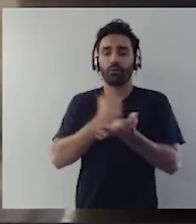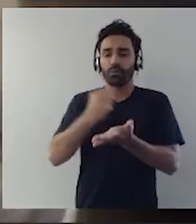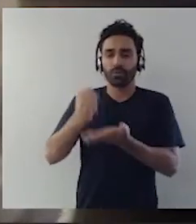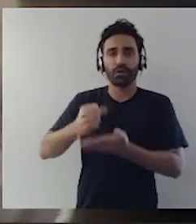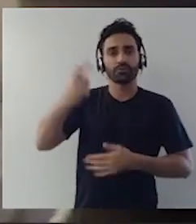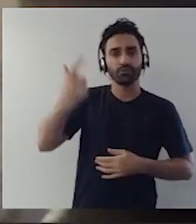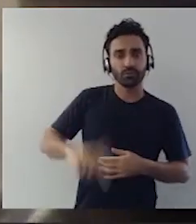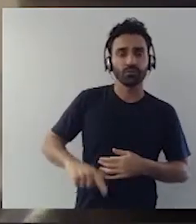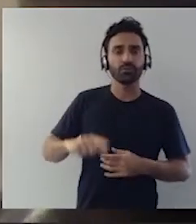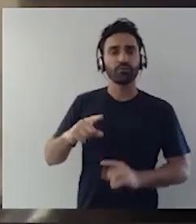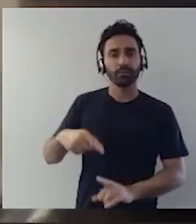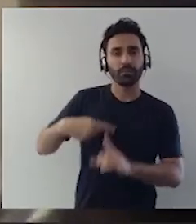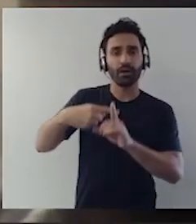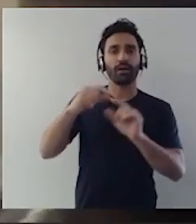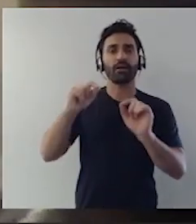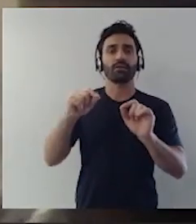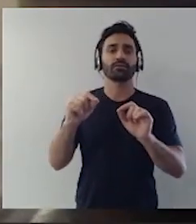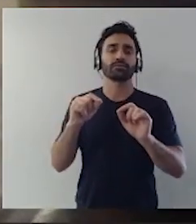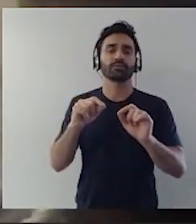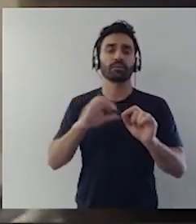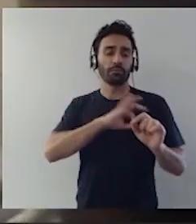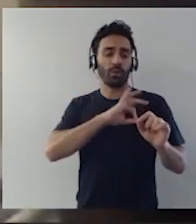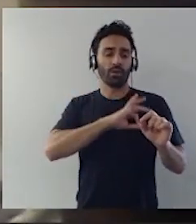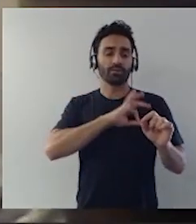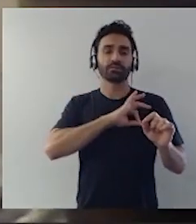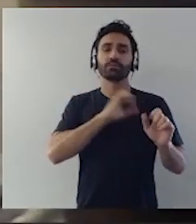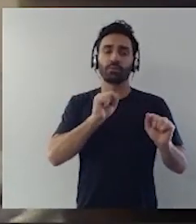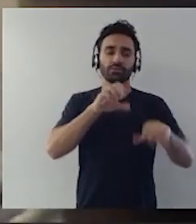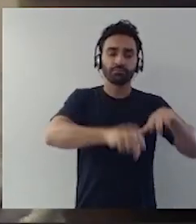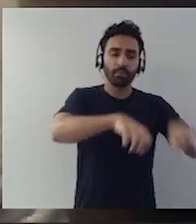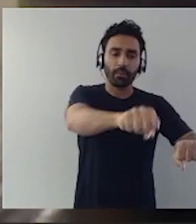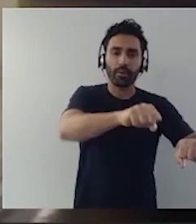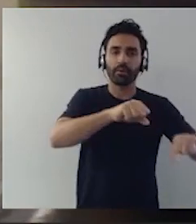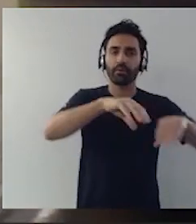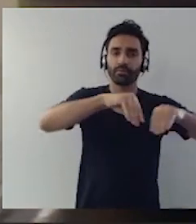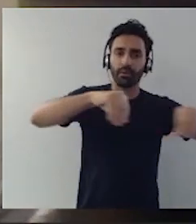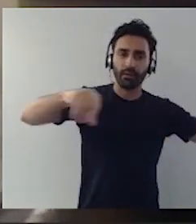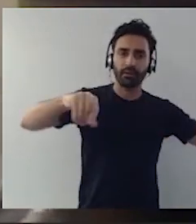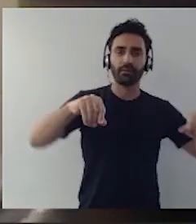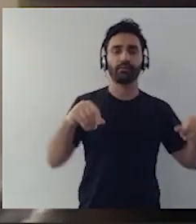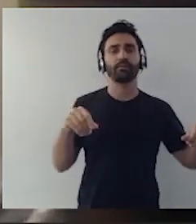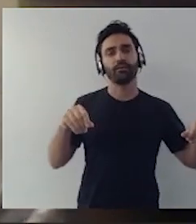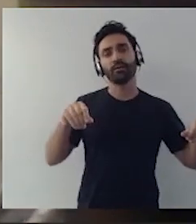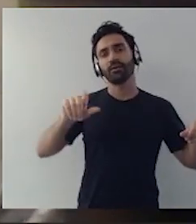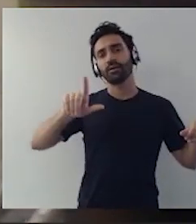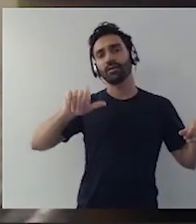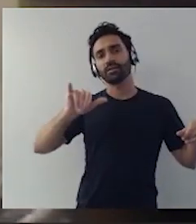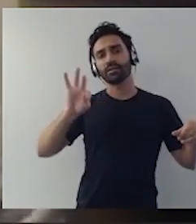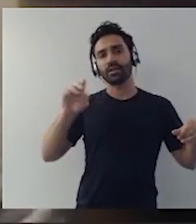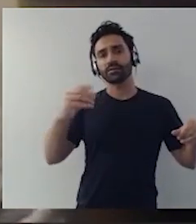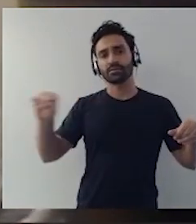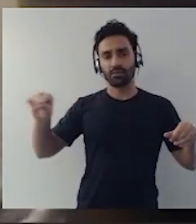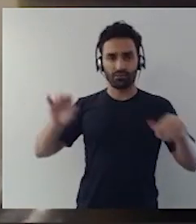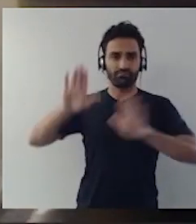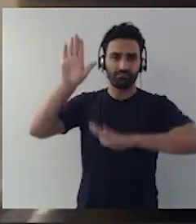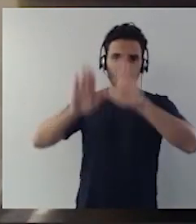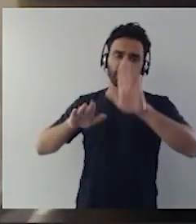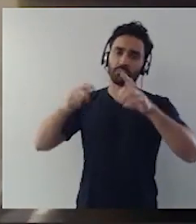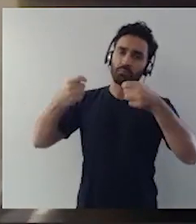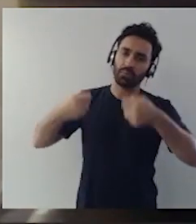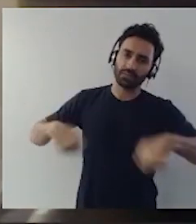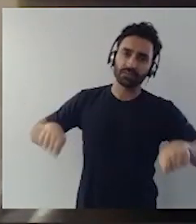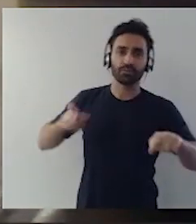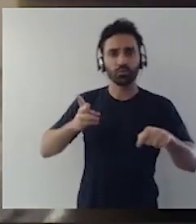maior execução do poder de polícia, com desapropriações, requisições, dispensa ou não de licitações. Então, teremos um